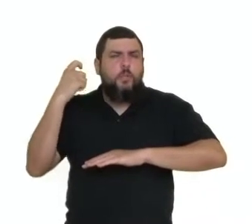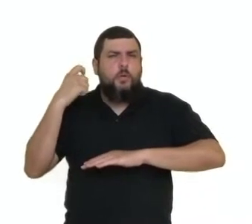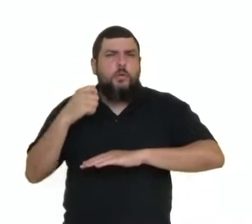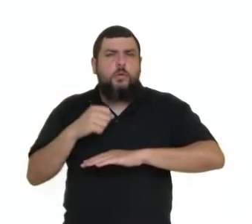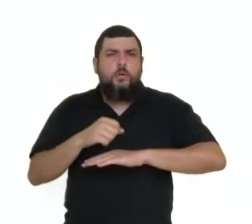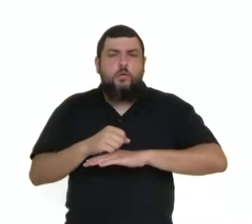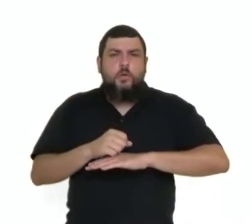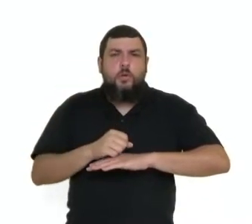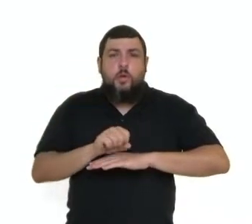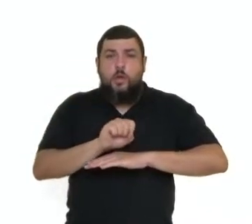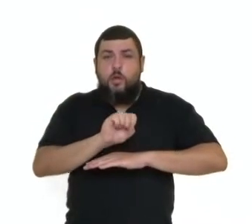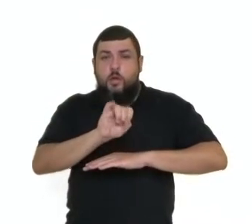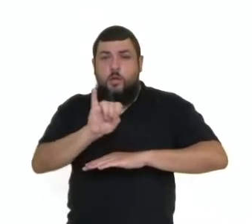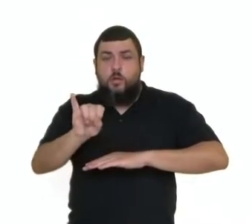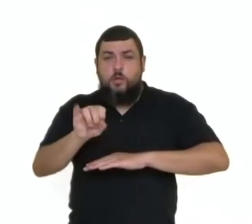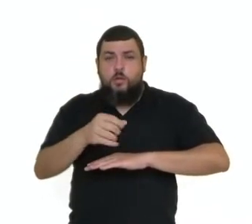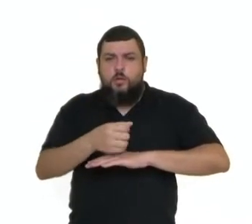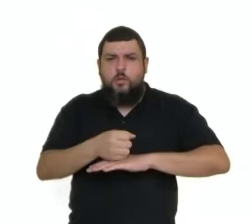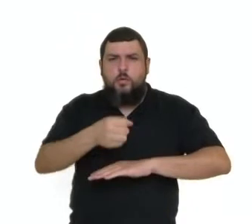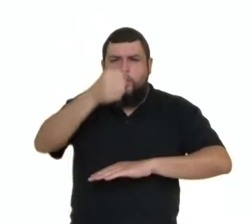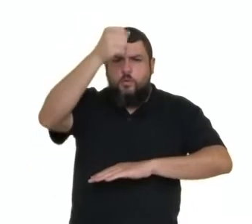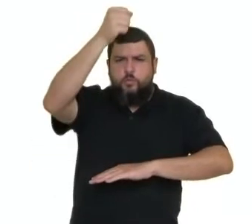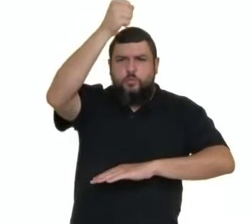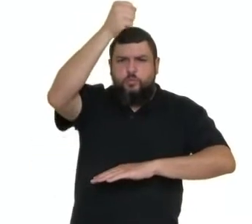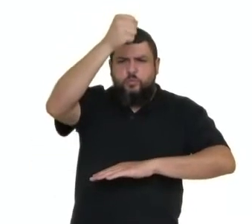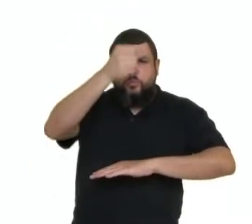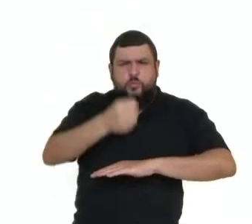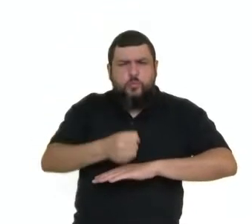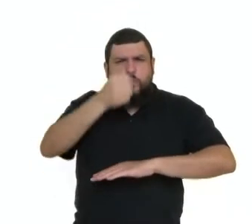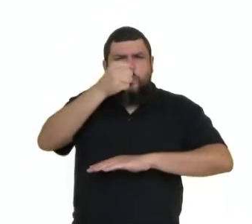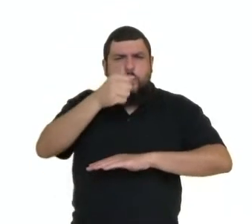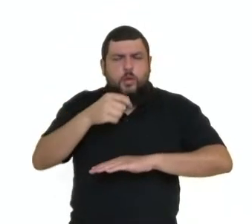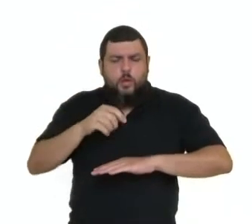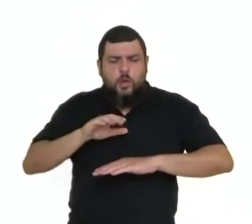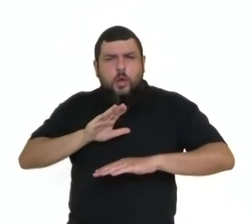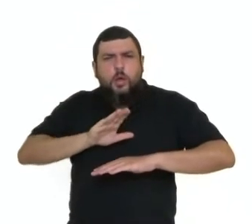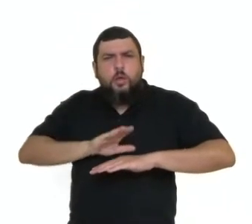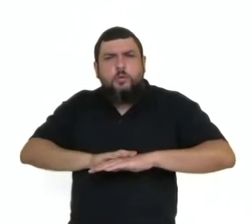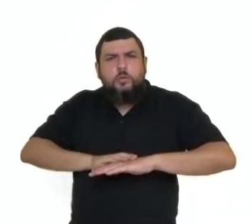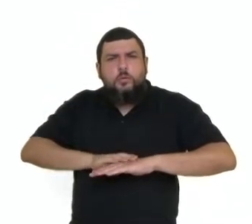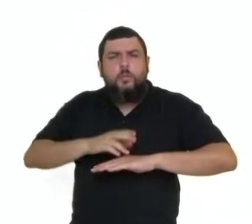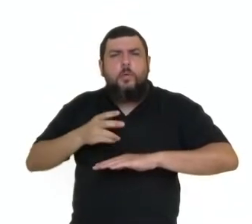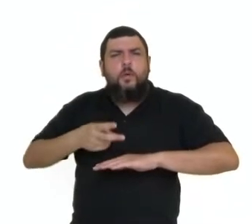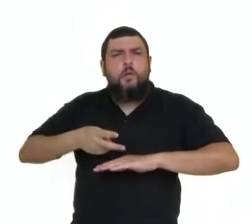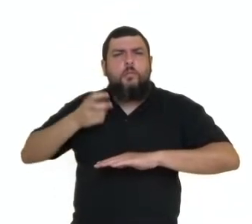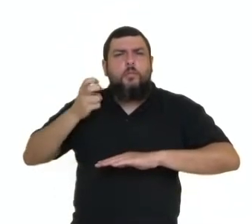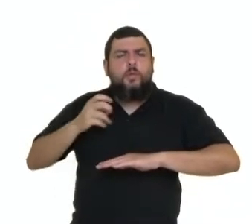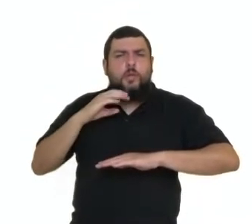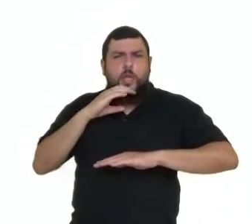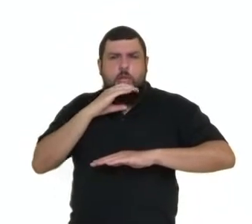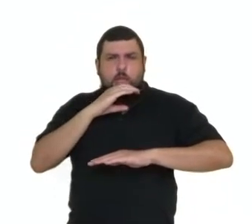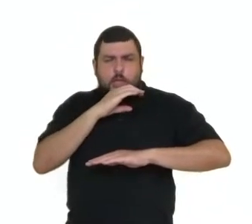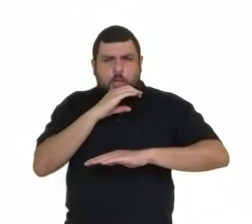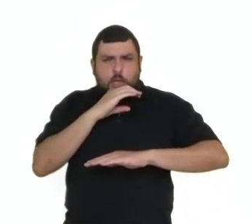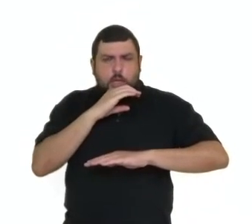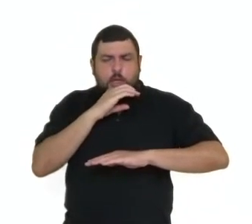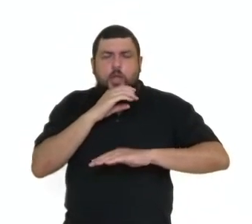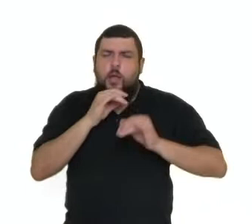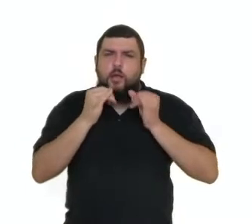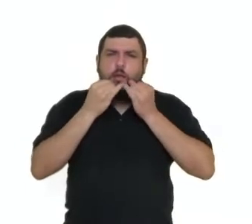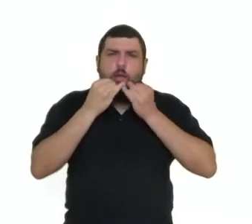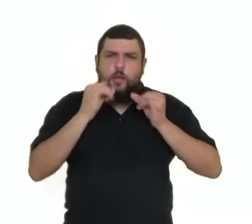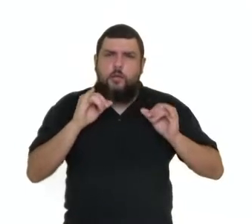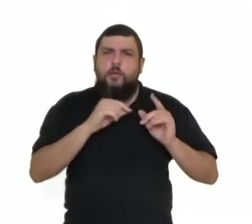encostar sua mão no martelo ou na estaca após a utilização, irá notar seu aquecimento. Mas se todas essas energias